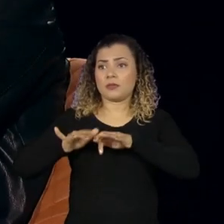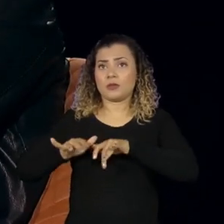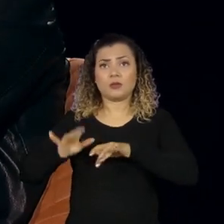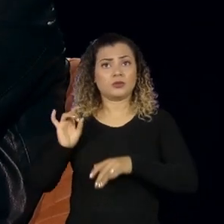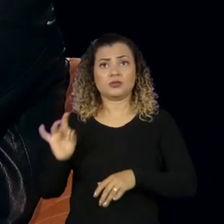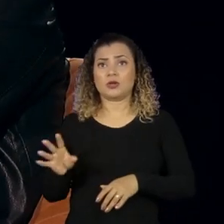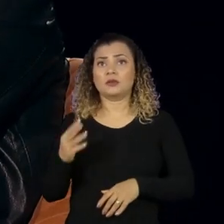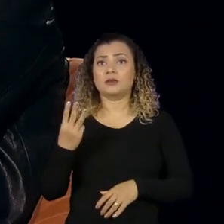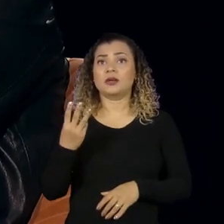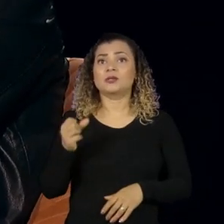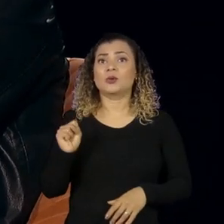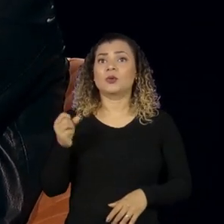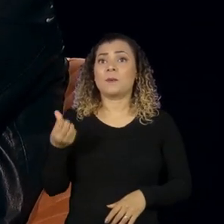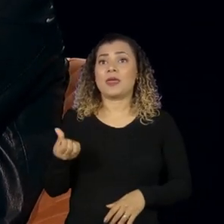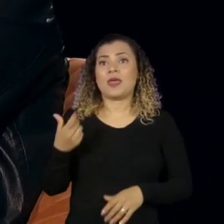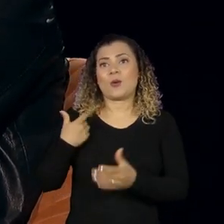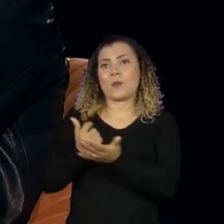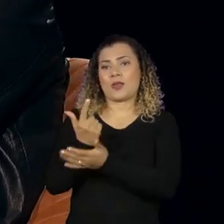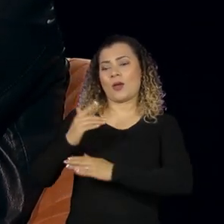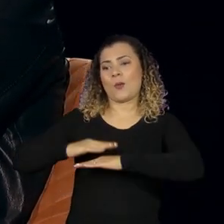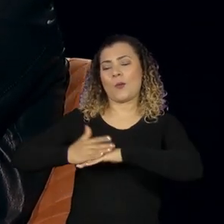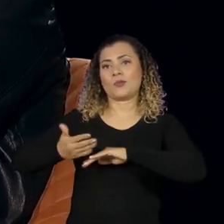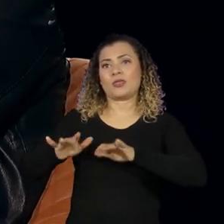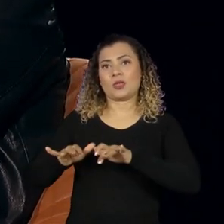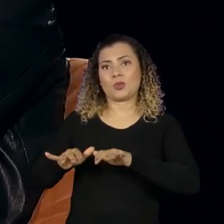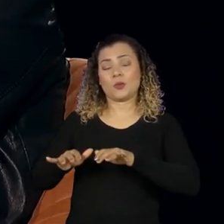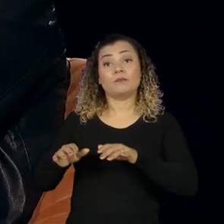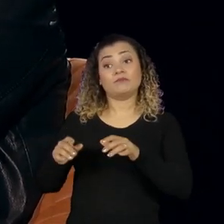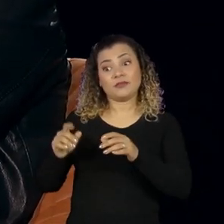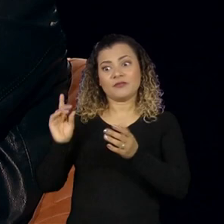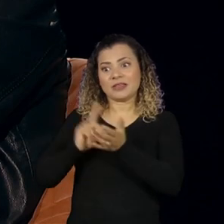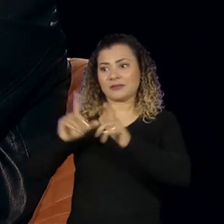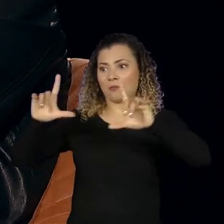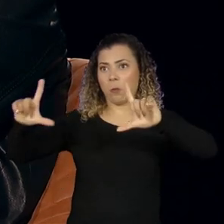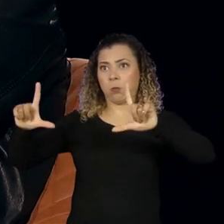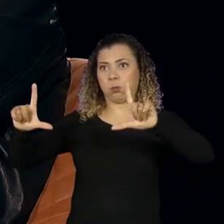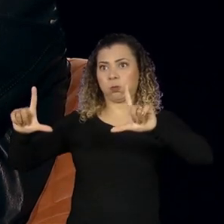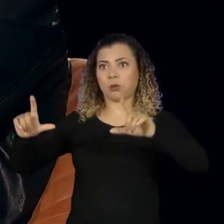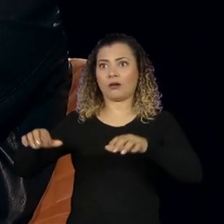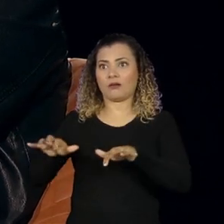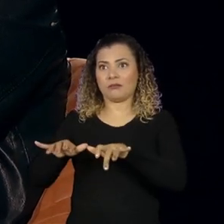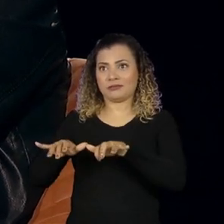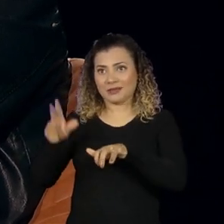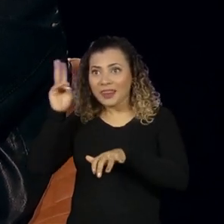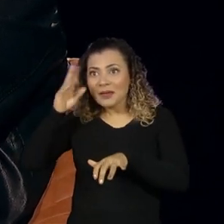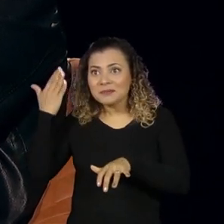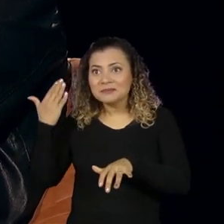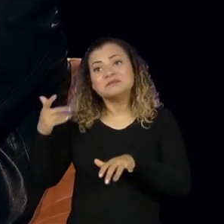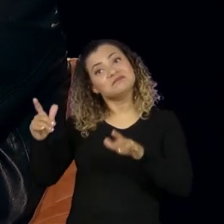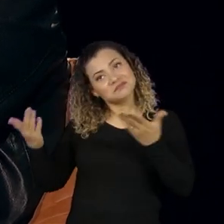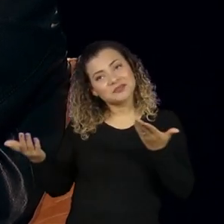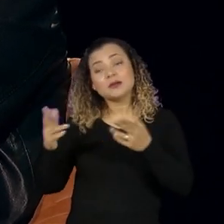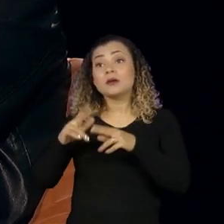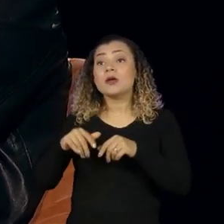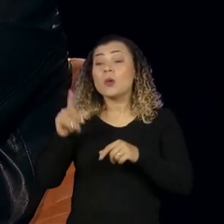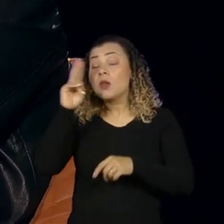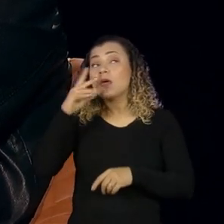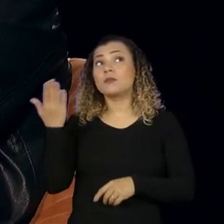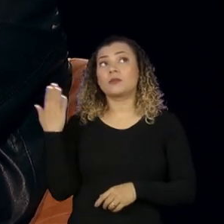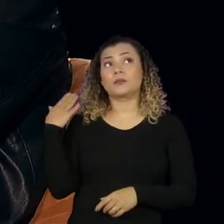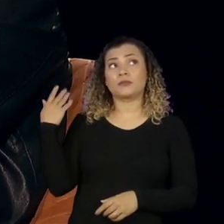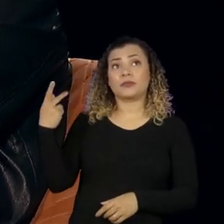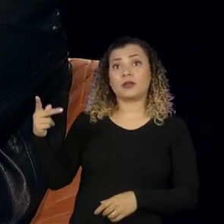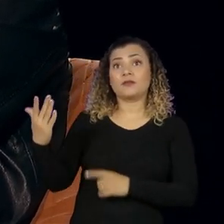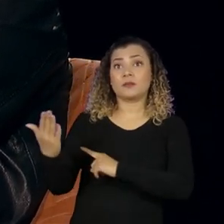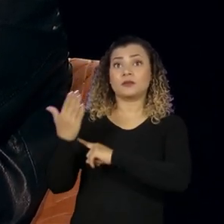386 que eu consegui comprar. E só ficava lá trabalhando. Até eu lembro que o Fauzi, querendo me ajudar, na época, eu lancei o